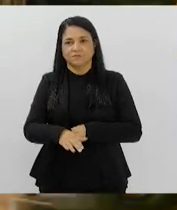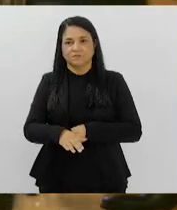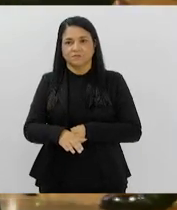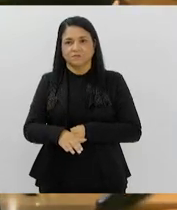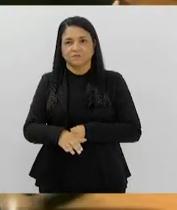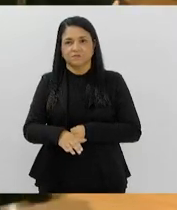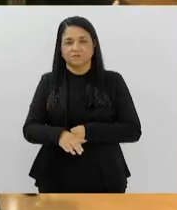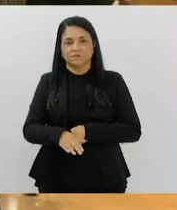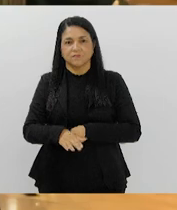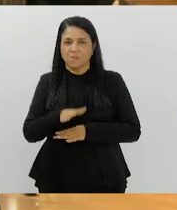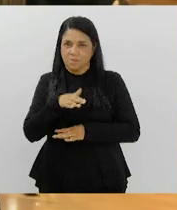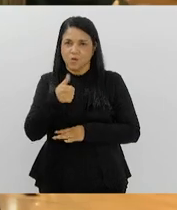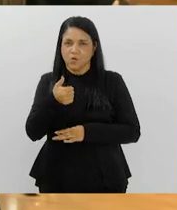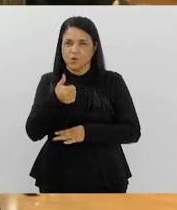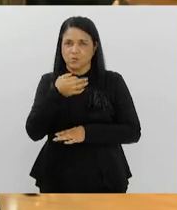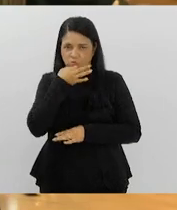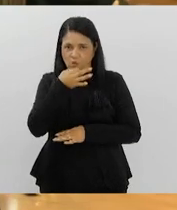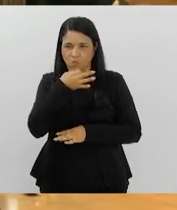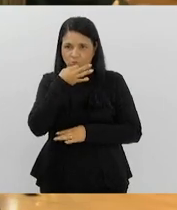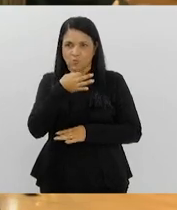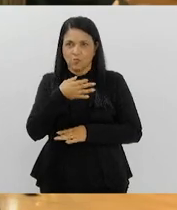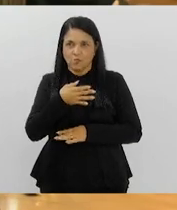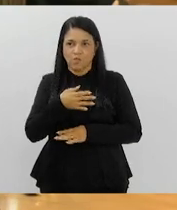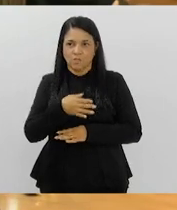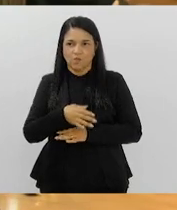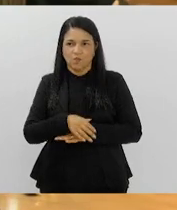Está melhor lá no fundo?